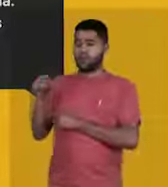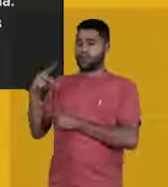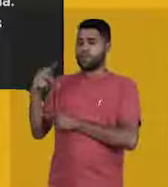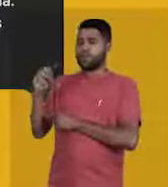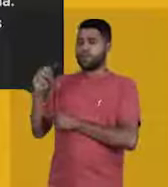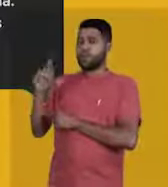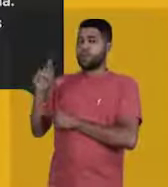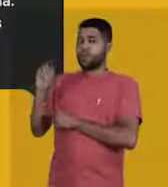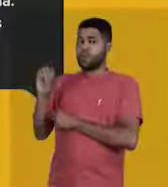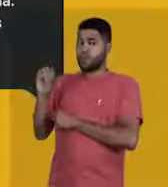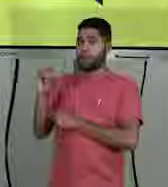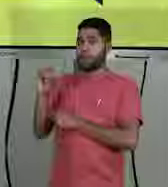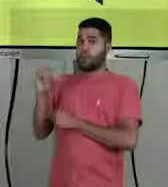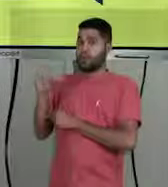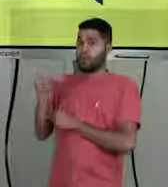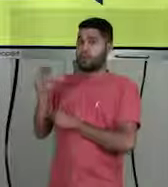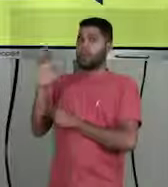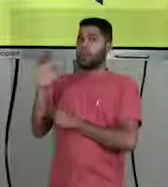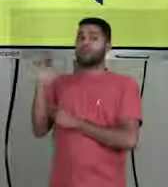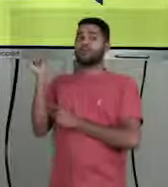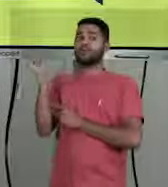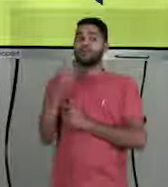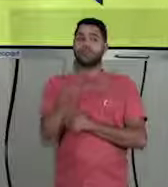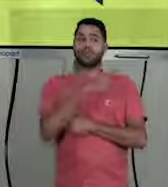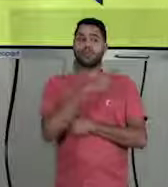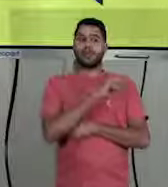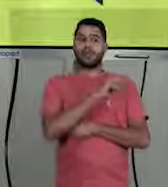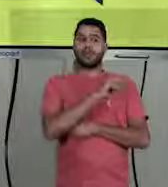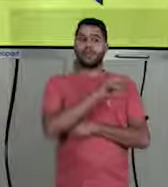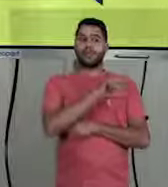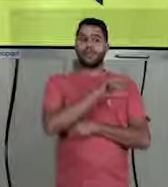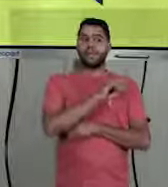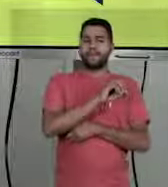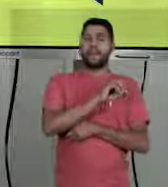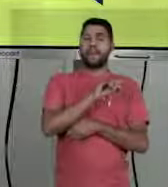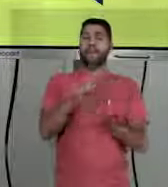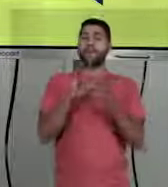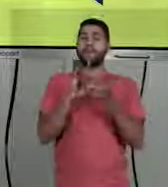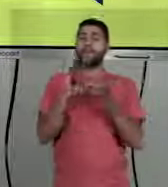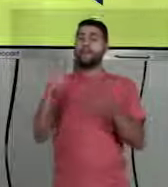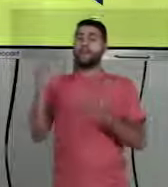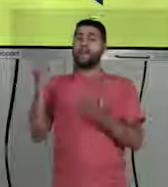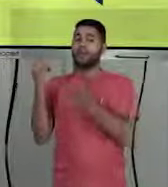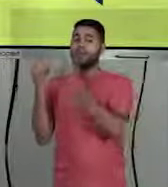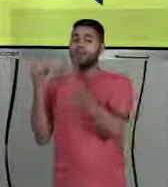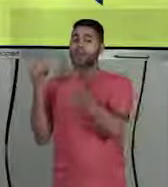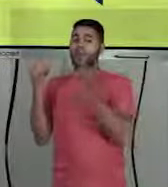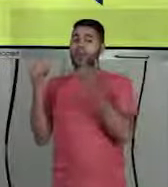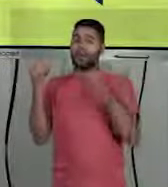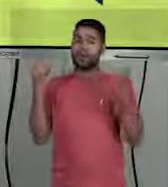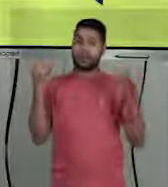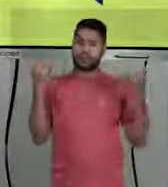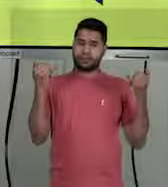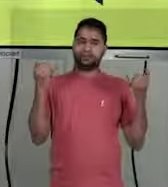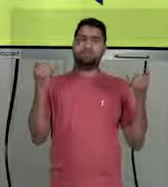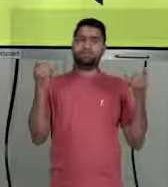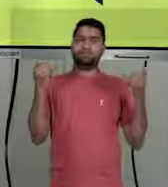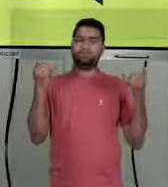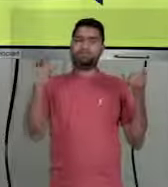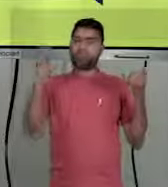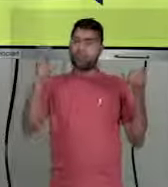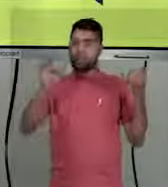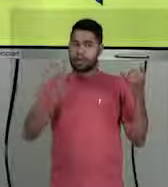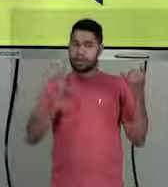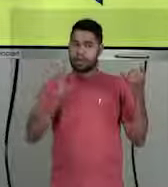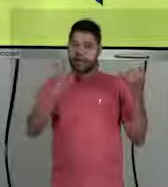tem uma potência maior do que o outro ponto, permitindo então a passagem desses elétrons. Ele sai de um